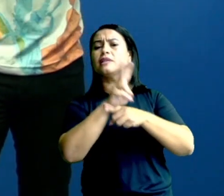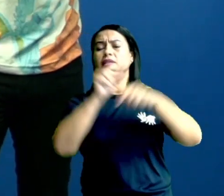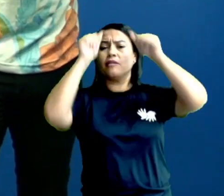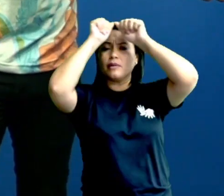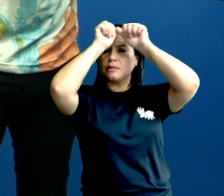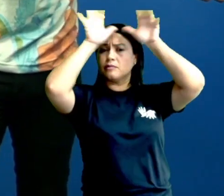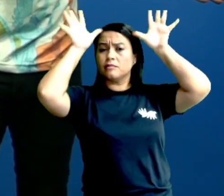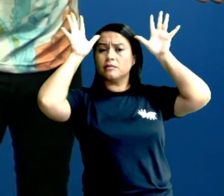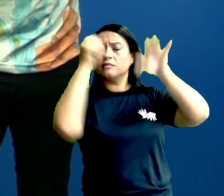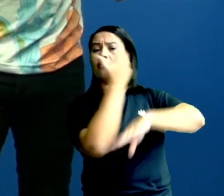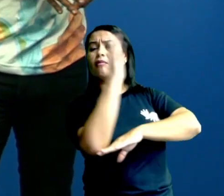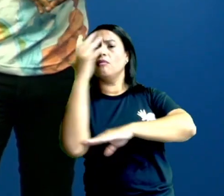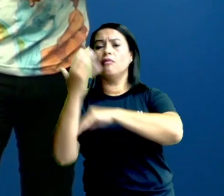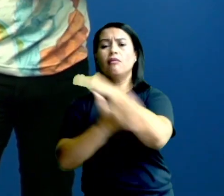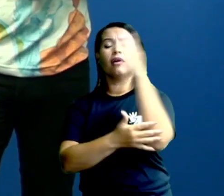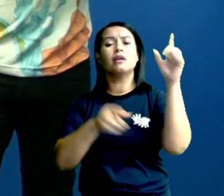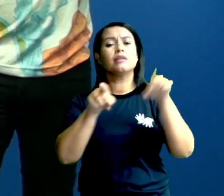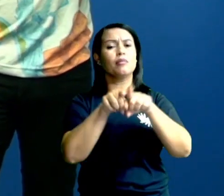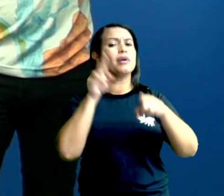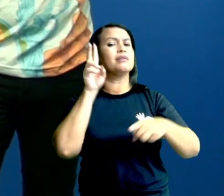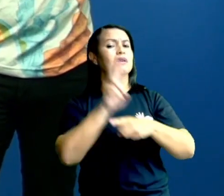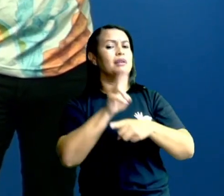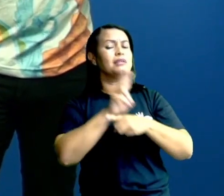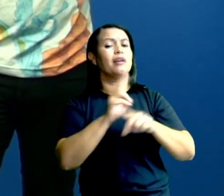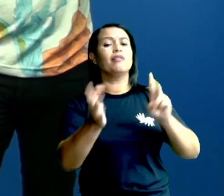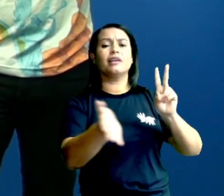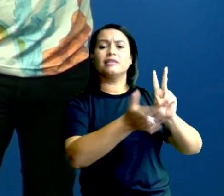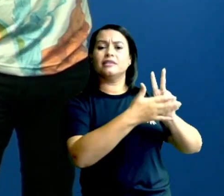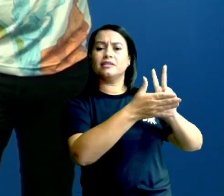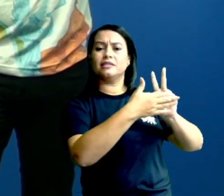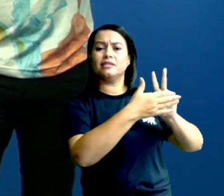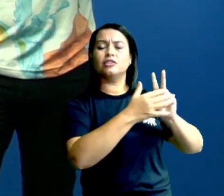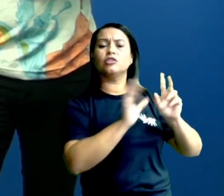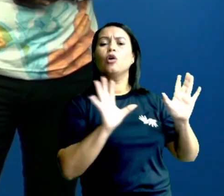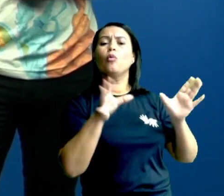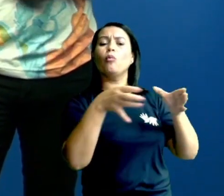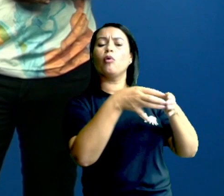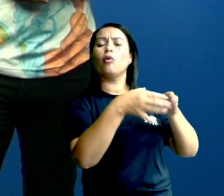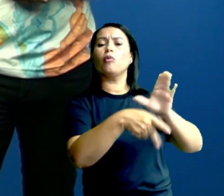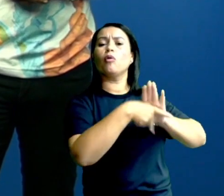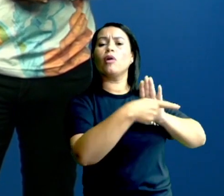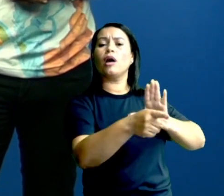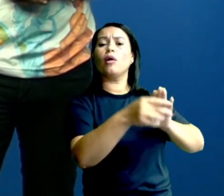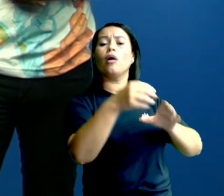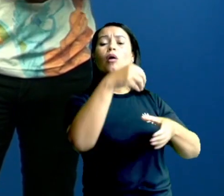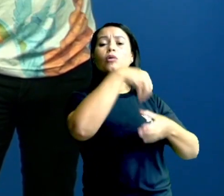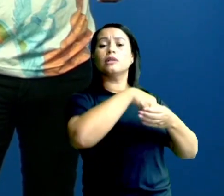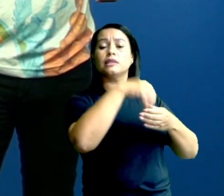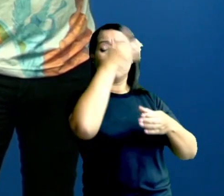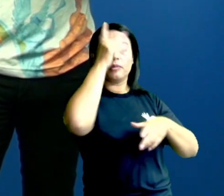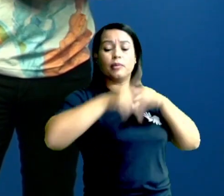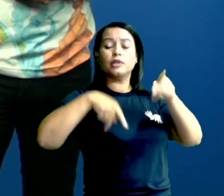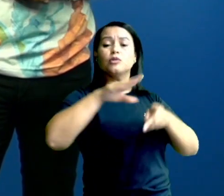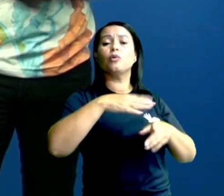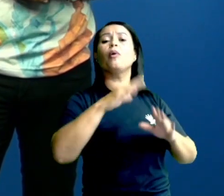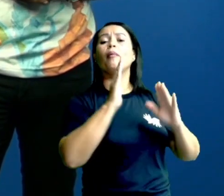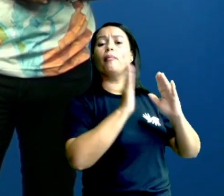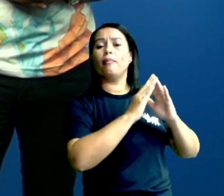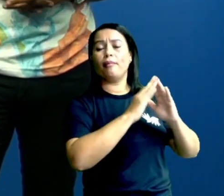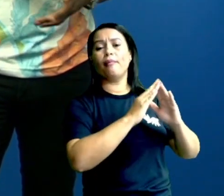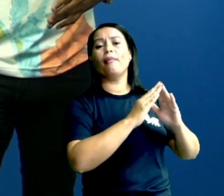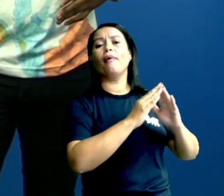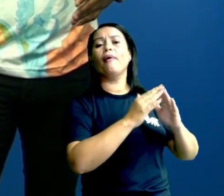Amazônica e nas áreas de reserva é indígena né que só exatamente o local onde essa população ainda